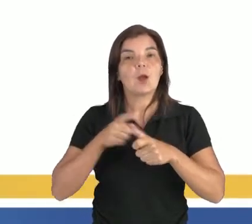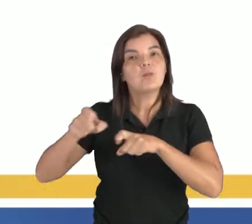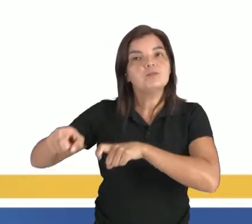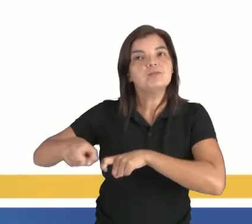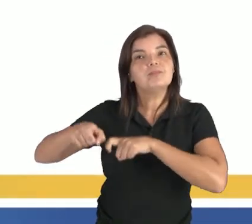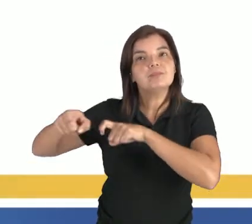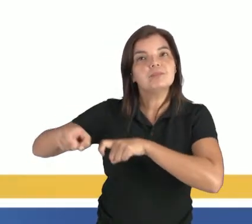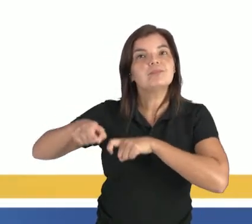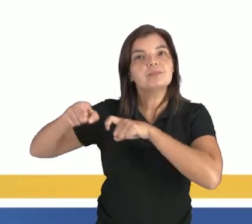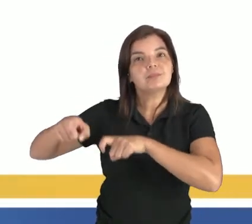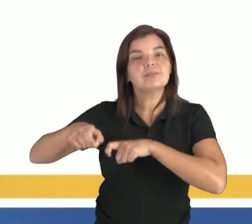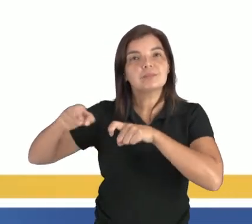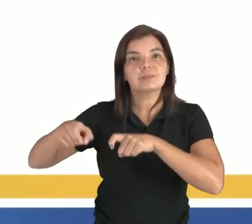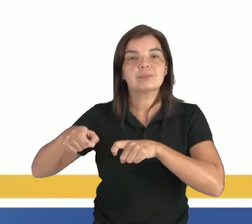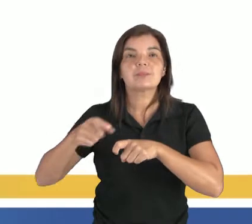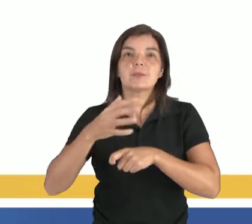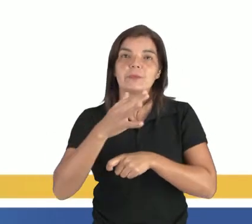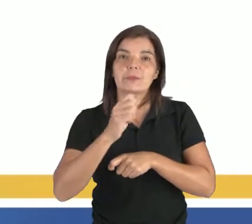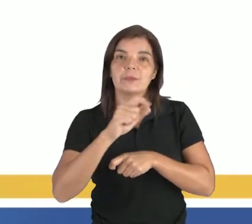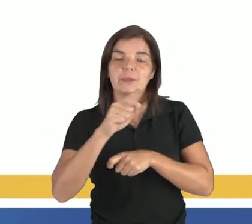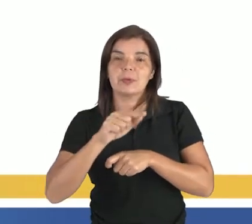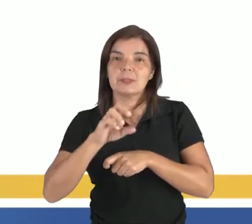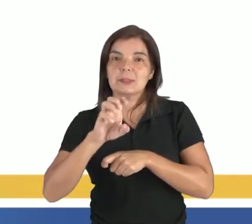fazendeiro, priest,